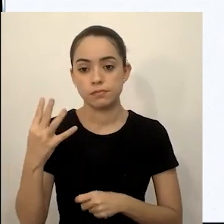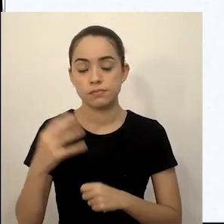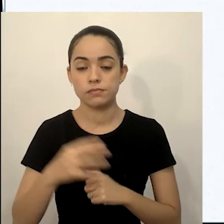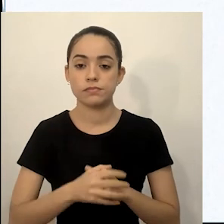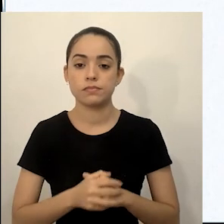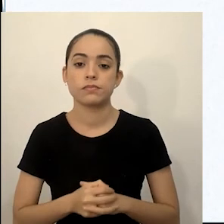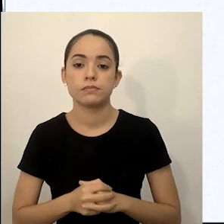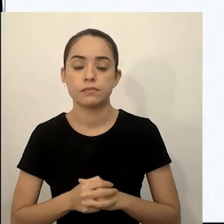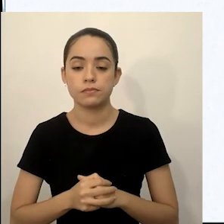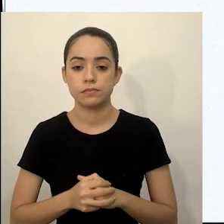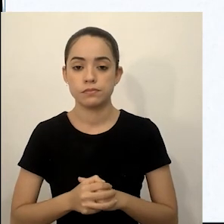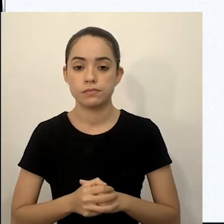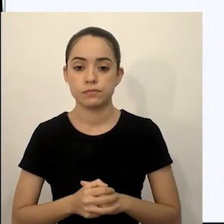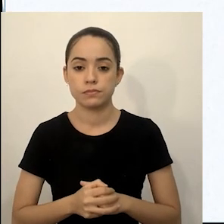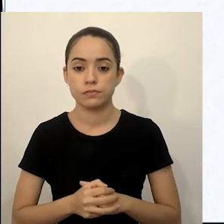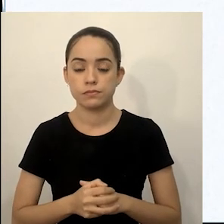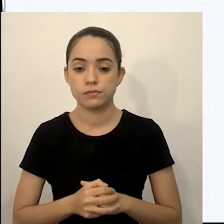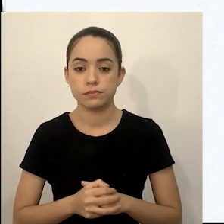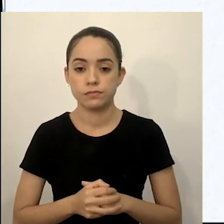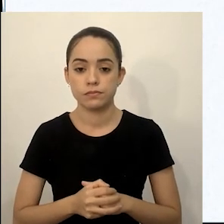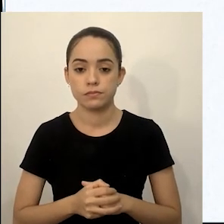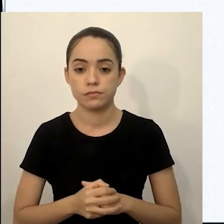representado pelo número 4.